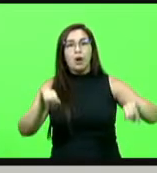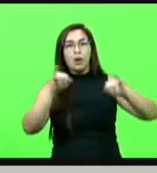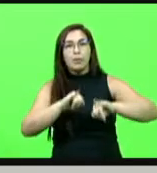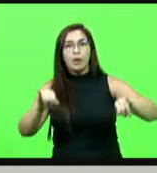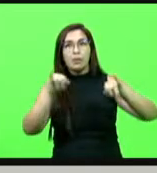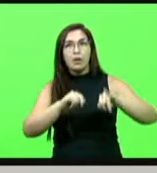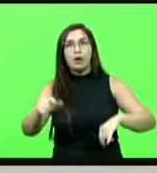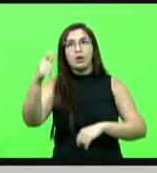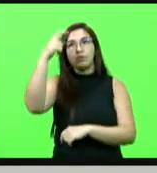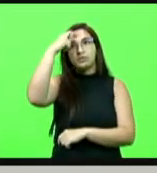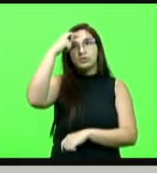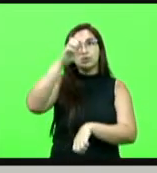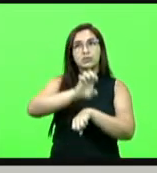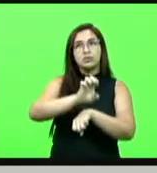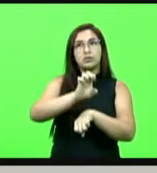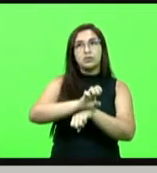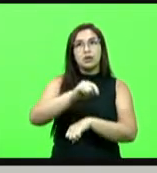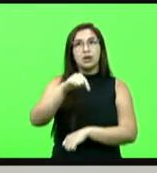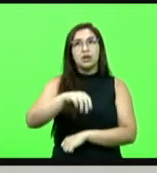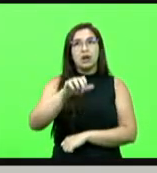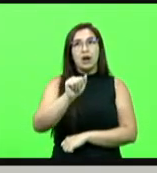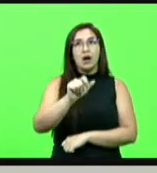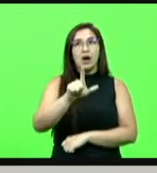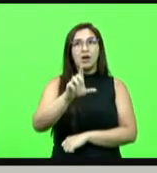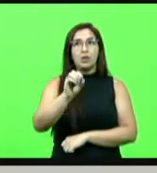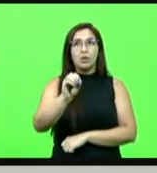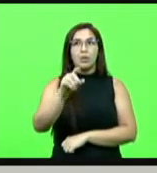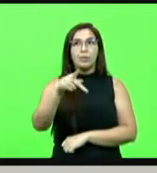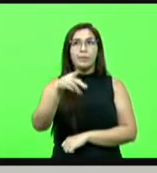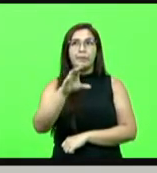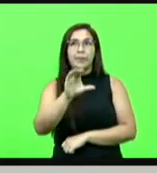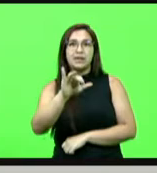conscientização sobre alopecia,